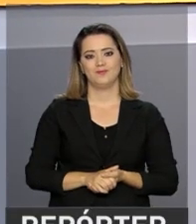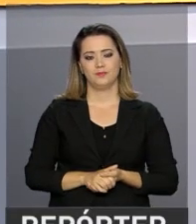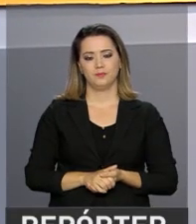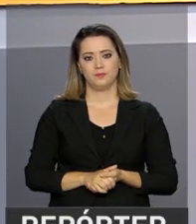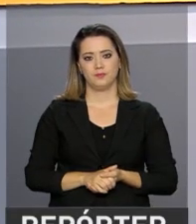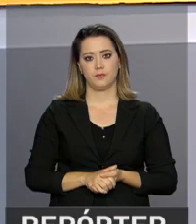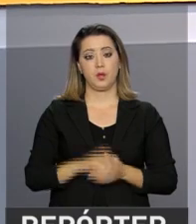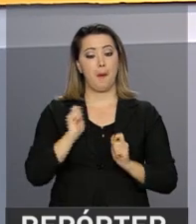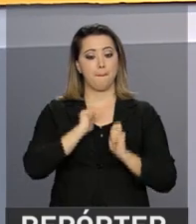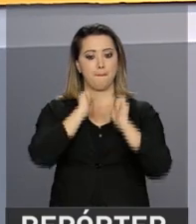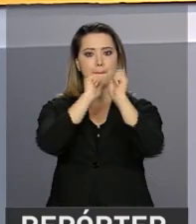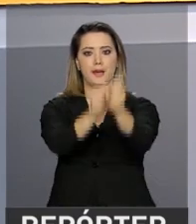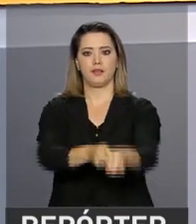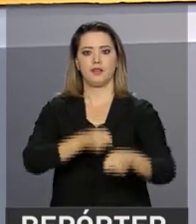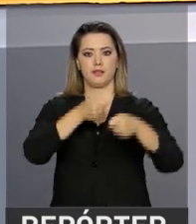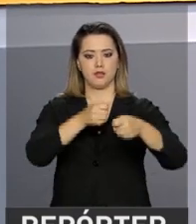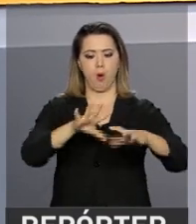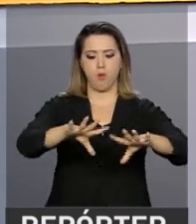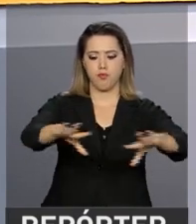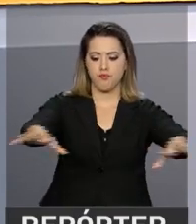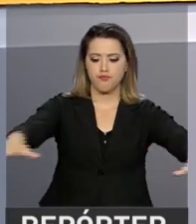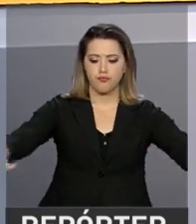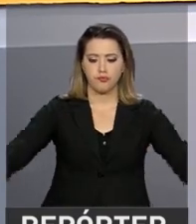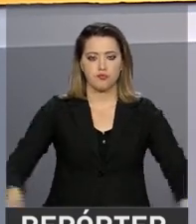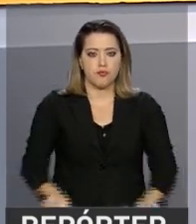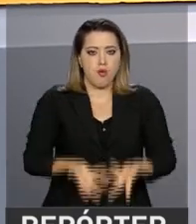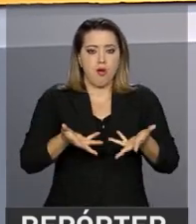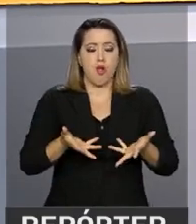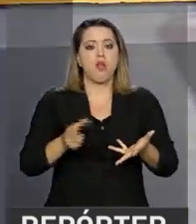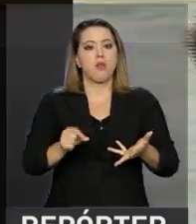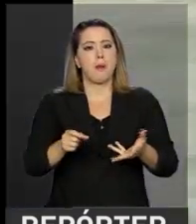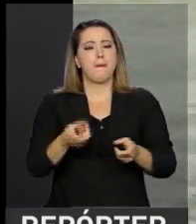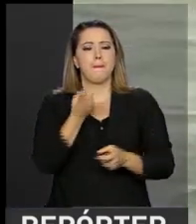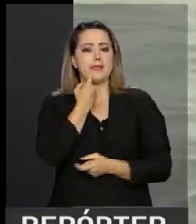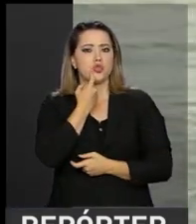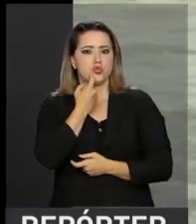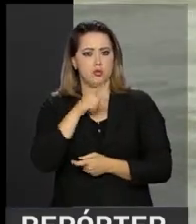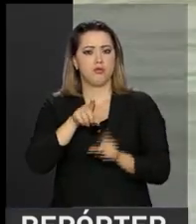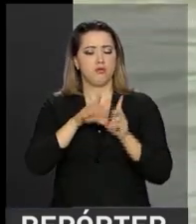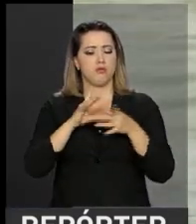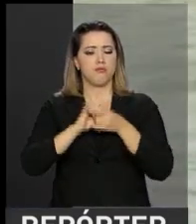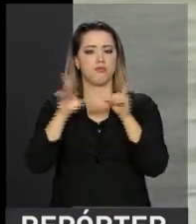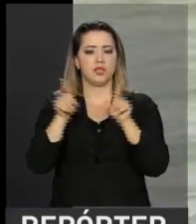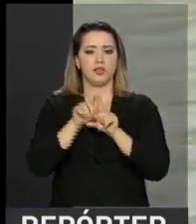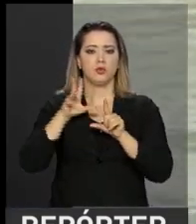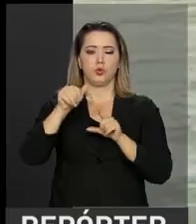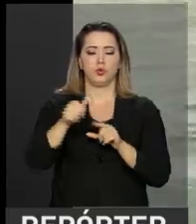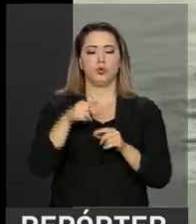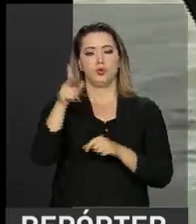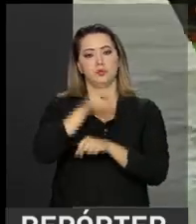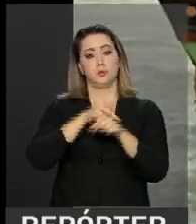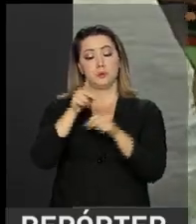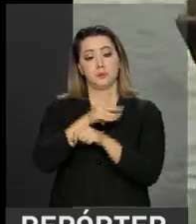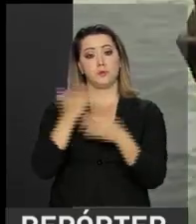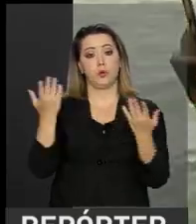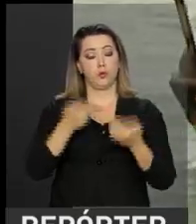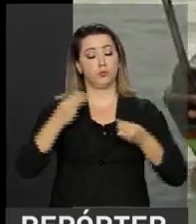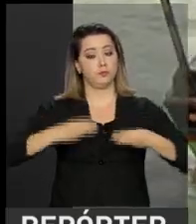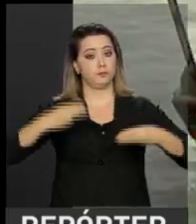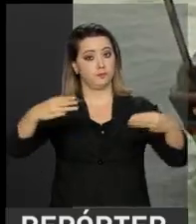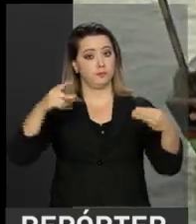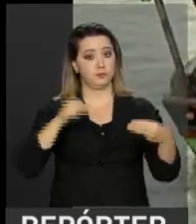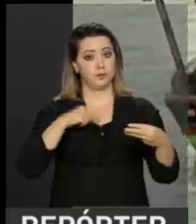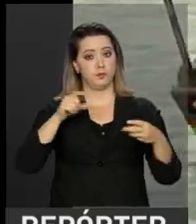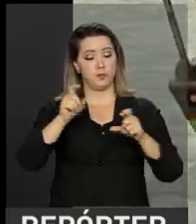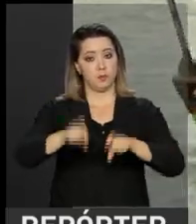Pesca profissional está permitida em todo o país a portaria da secretaria de aquicultura e pesca foi publicada hoje